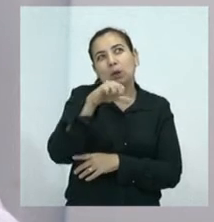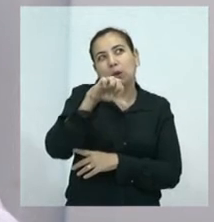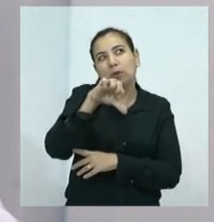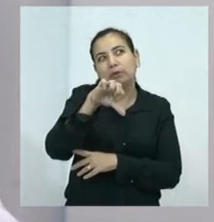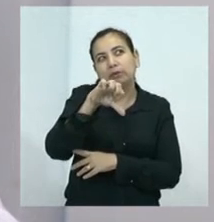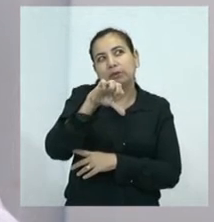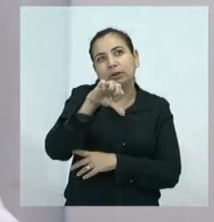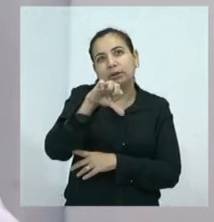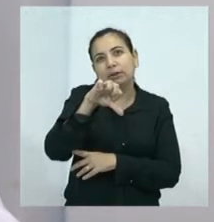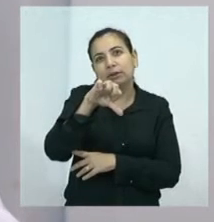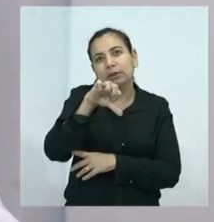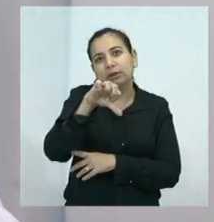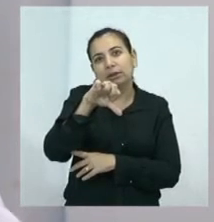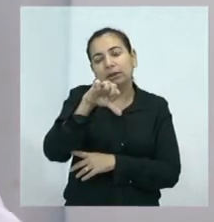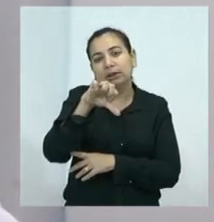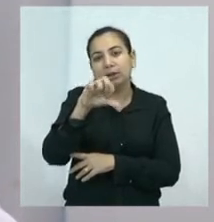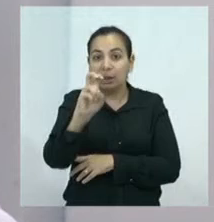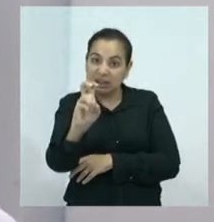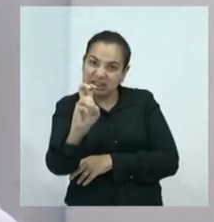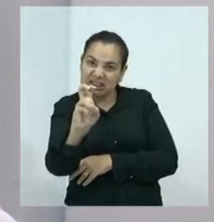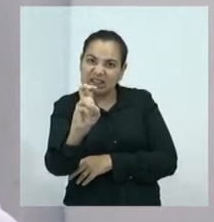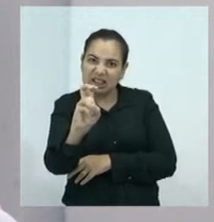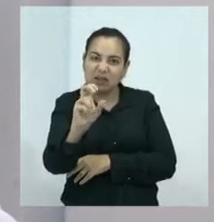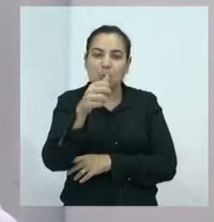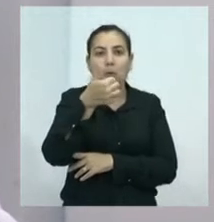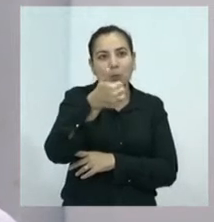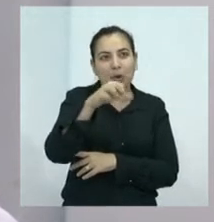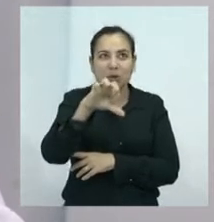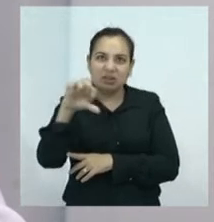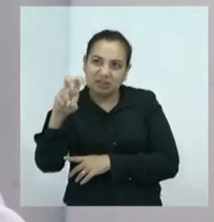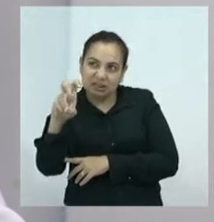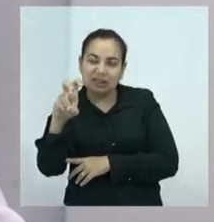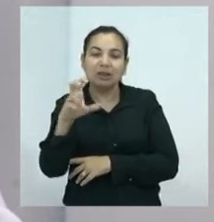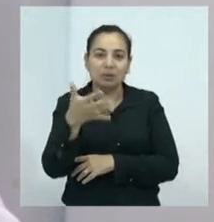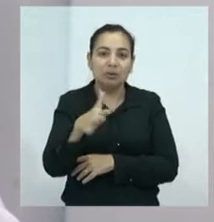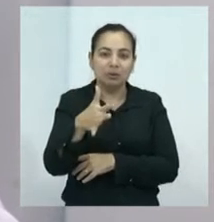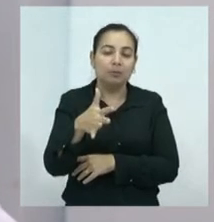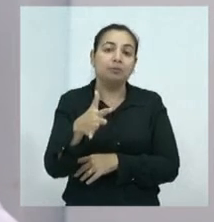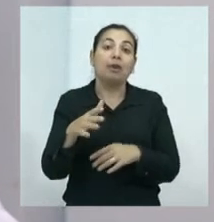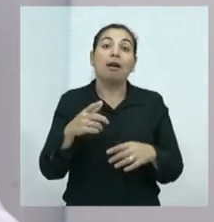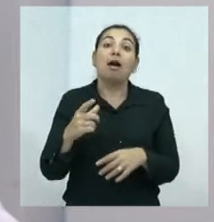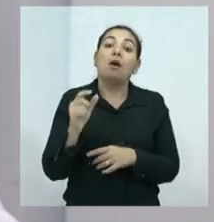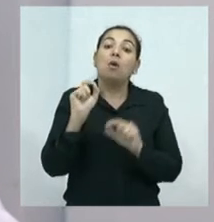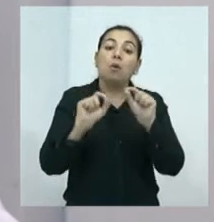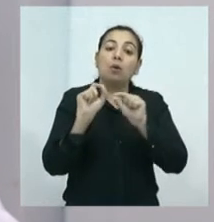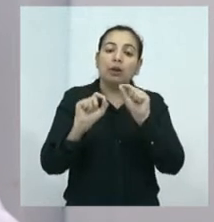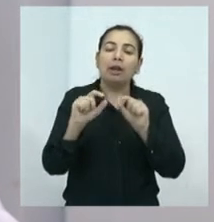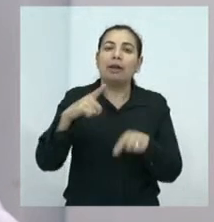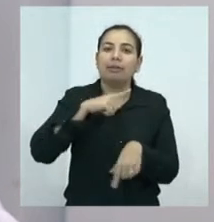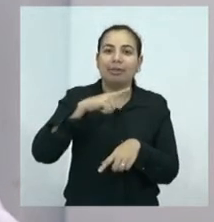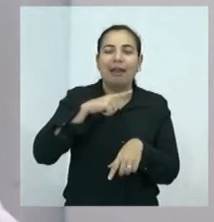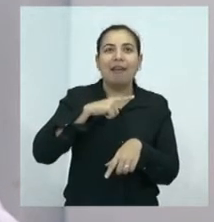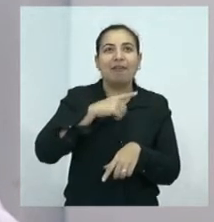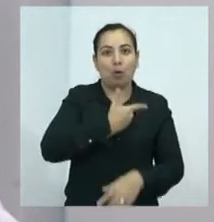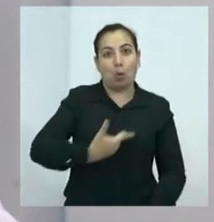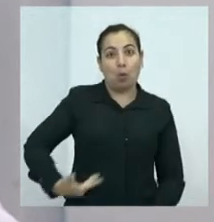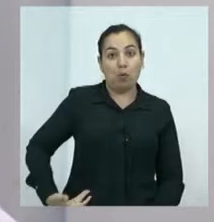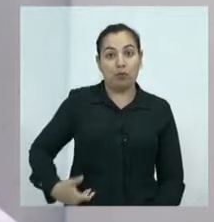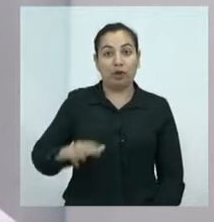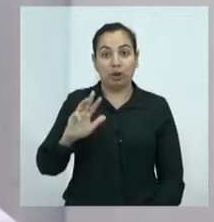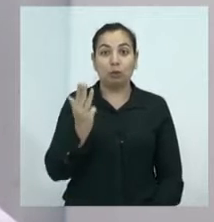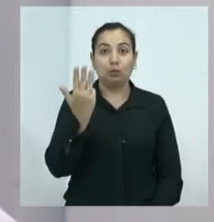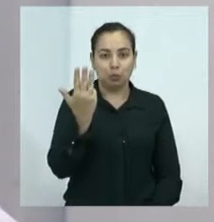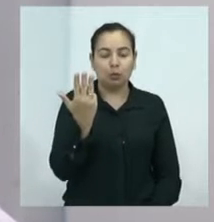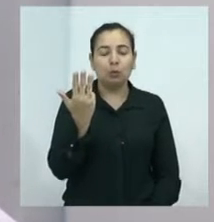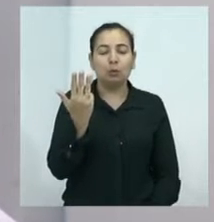95, se eu não me engano, o Brasil tem dado um salto importante, principalmente na época, né, o governo Lula, que teve, a